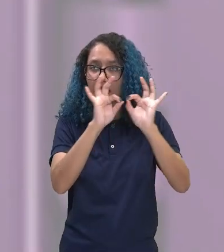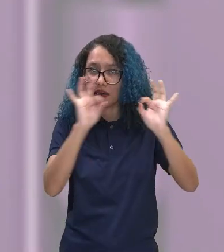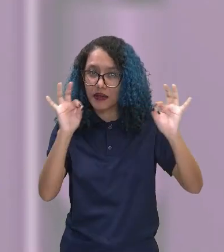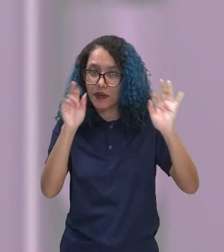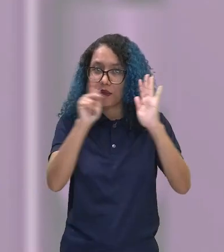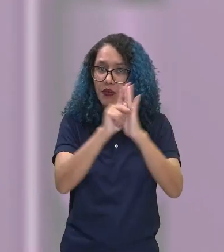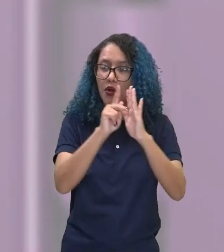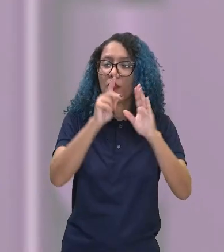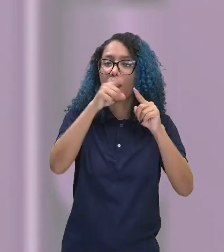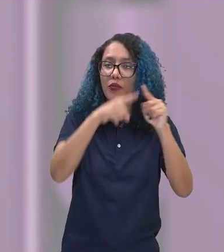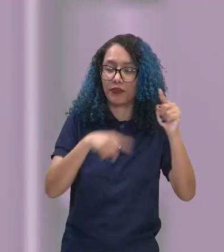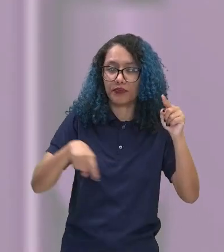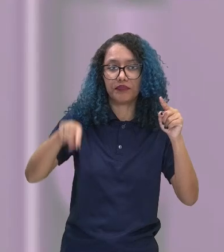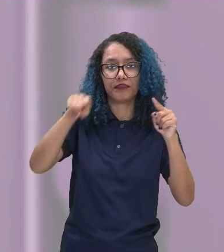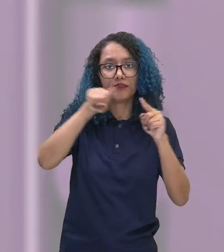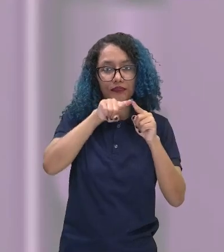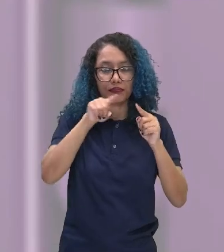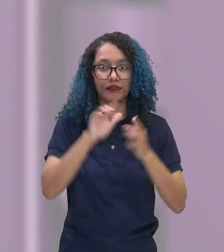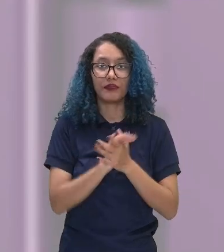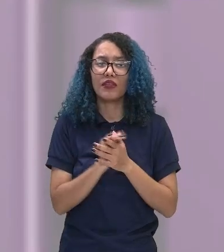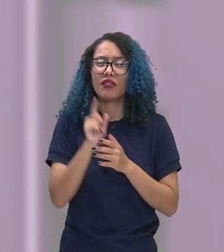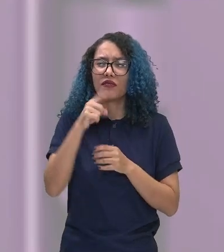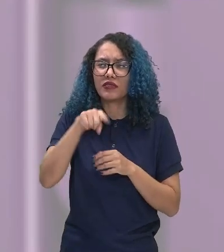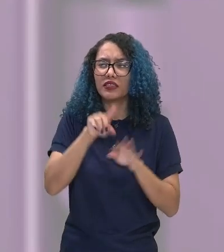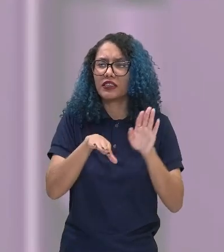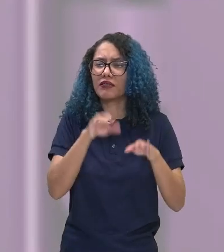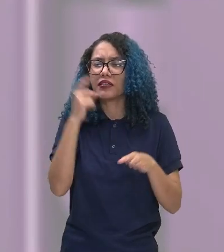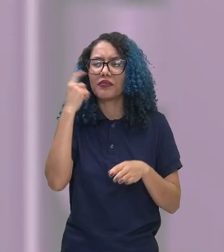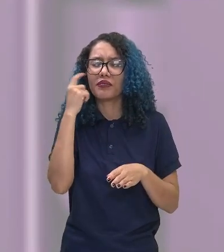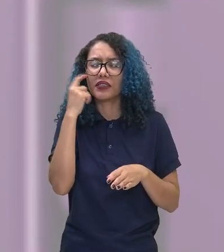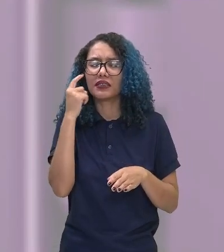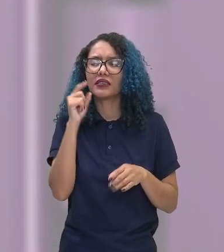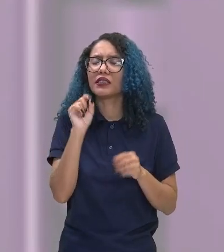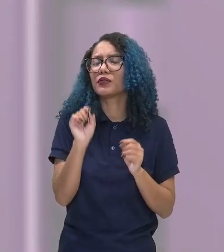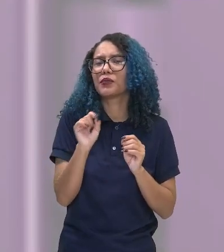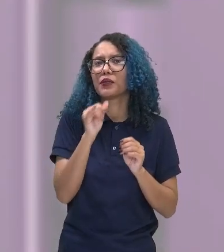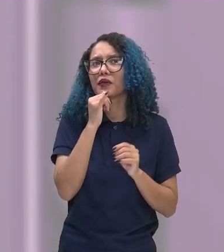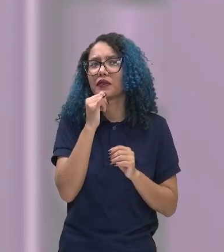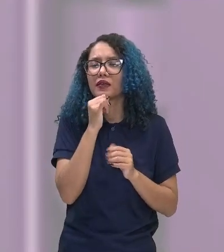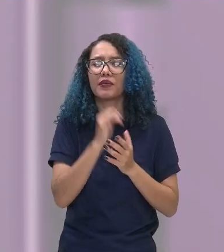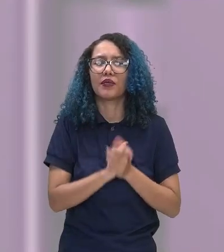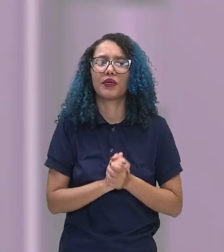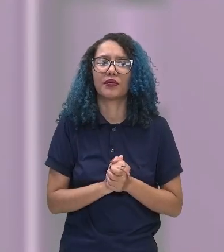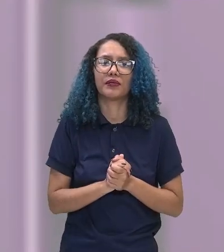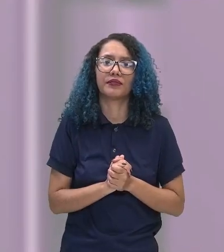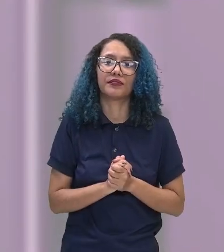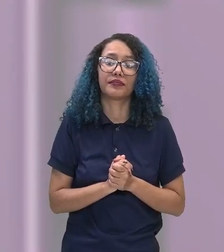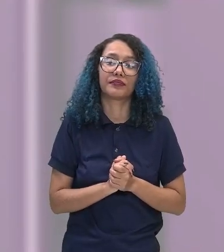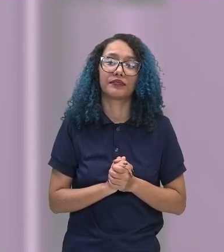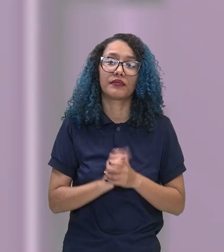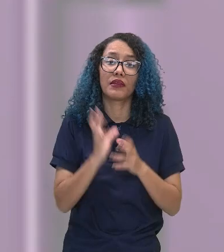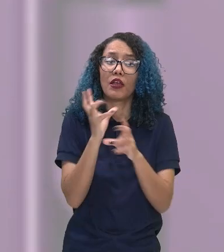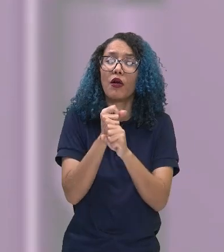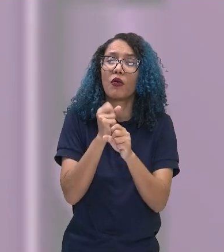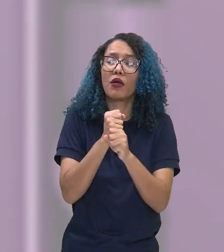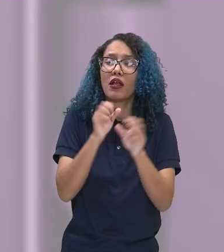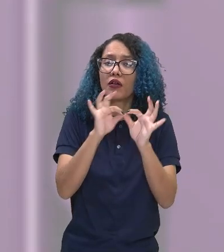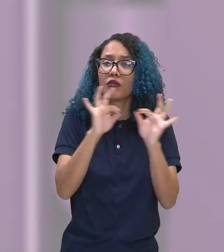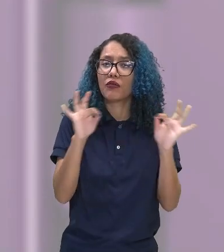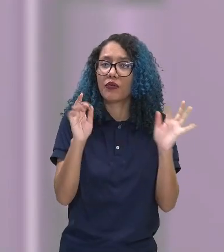Você deve estar se perguntando ou me perguntando, né? Professor, como que calculamos o comprimento de